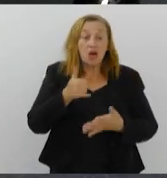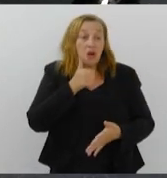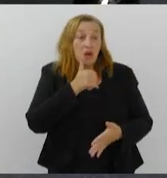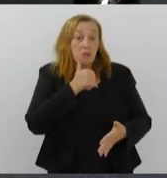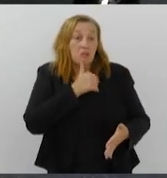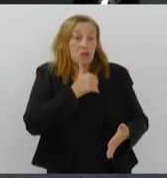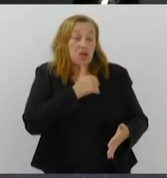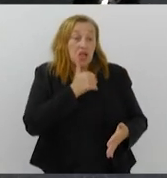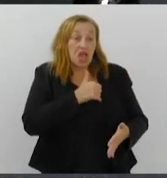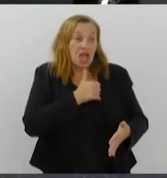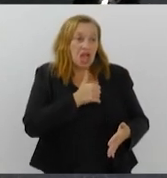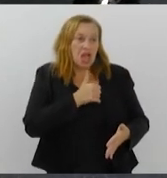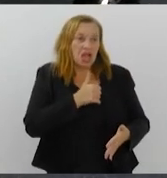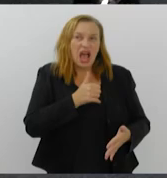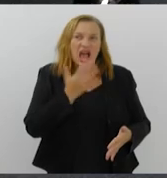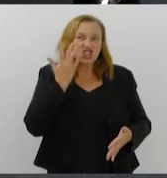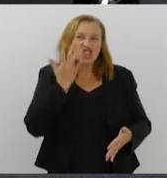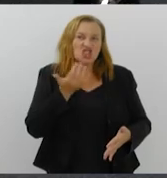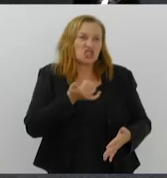tinham